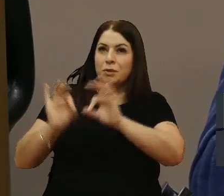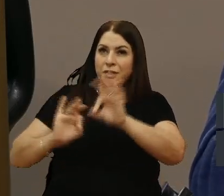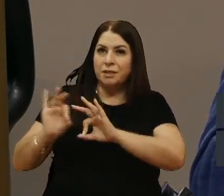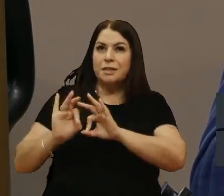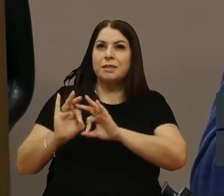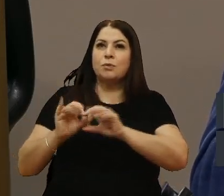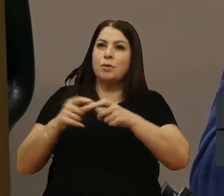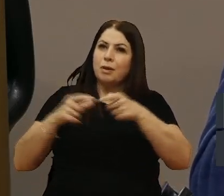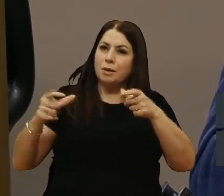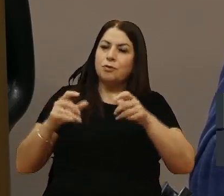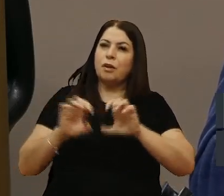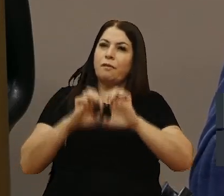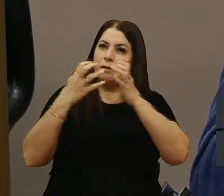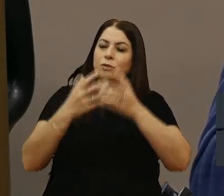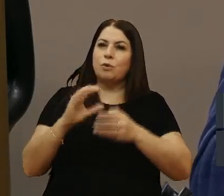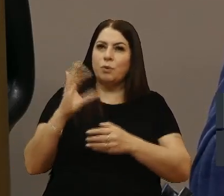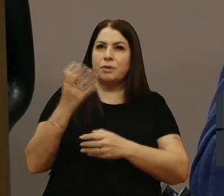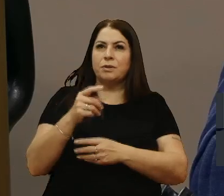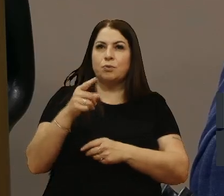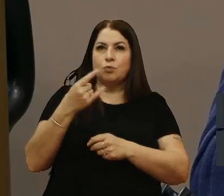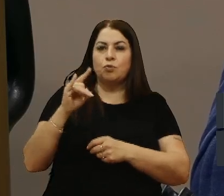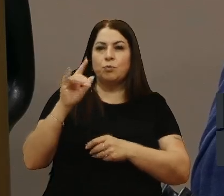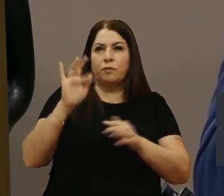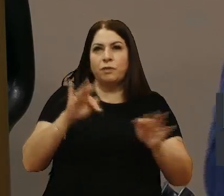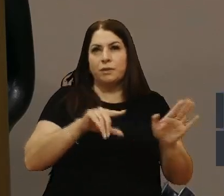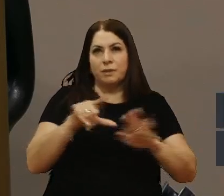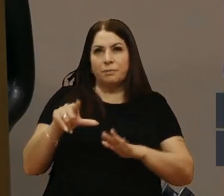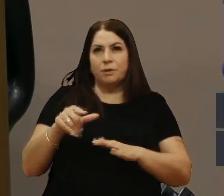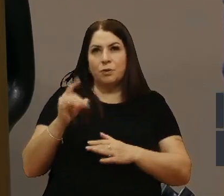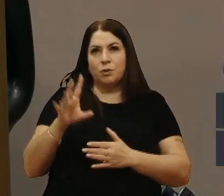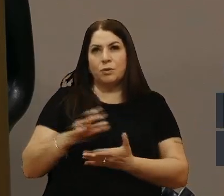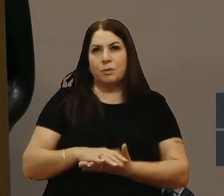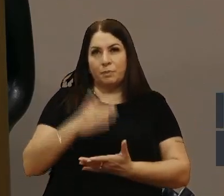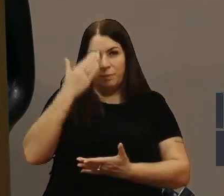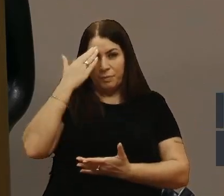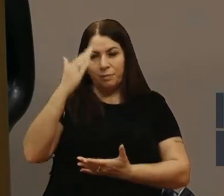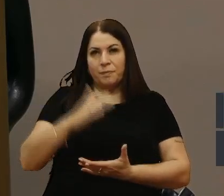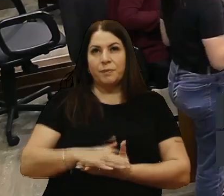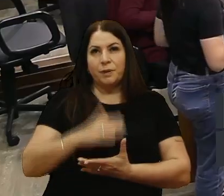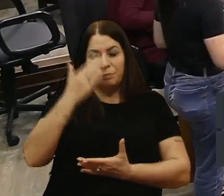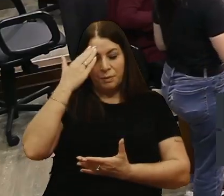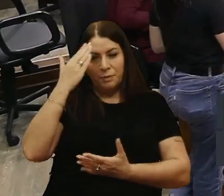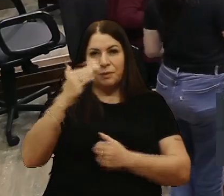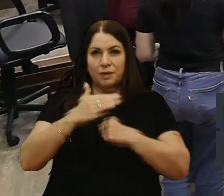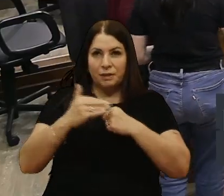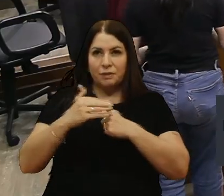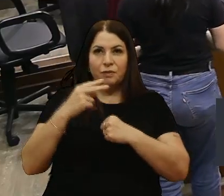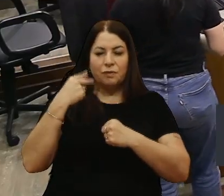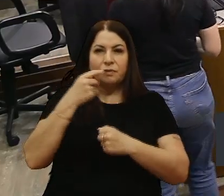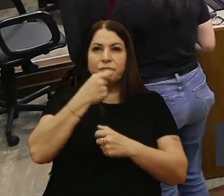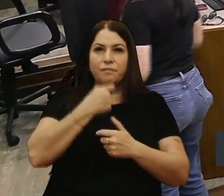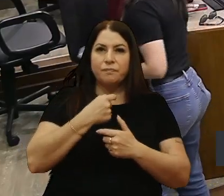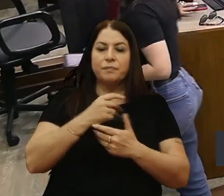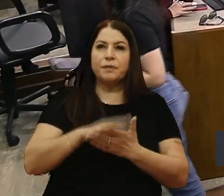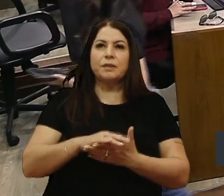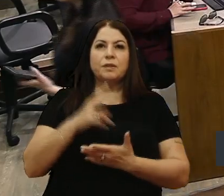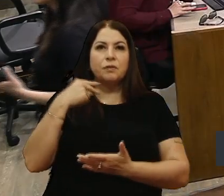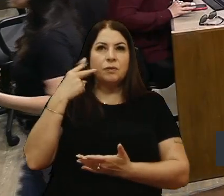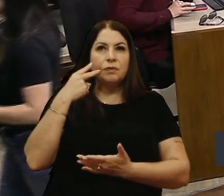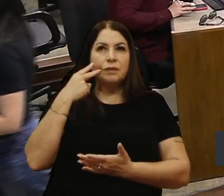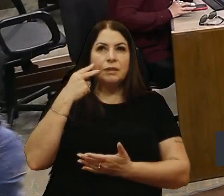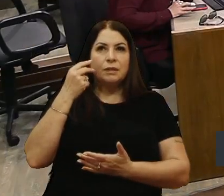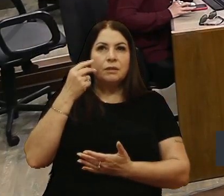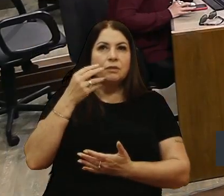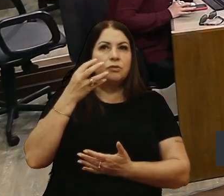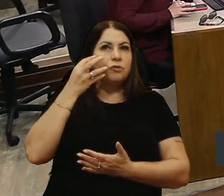organizado esse grandioso evento que ocorreu nesse último final de semana. Era isso, muito obrigado. Obrigada, querido vereador Cristiano Becker. Sua parte, vereador José